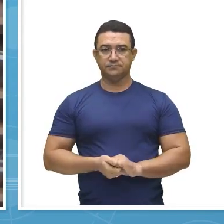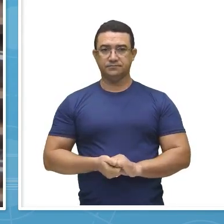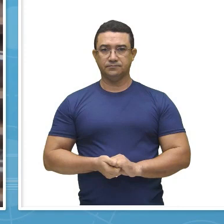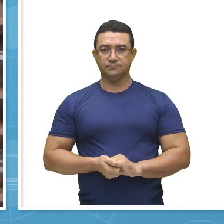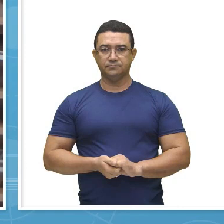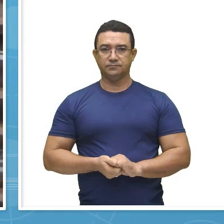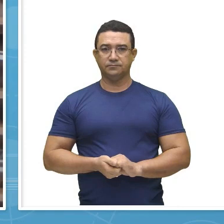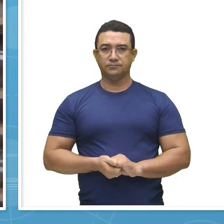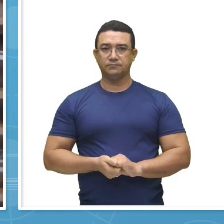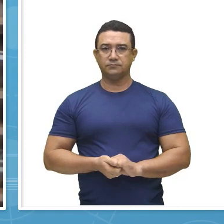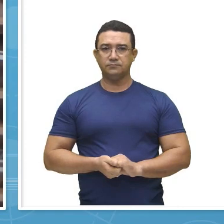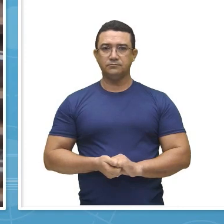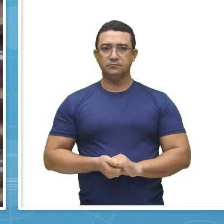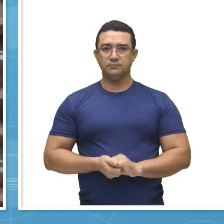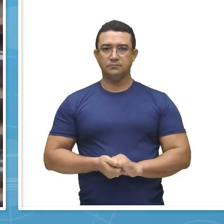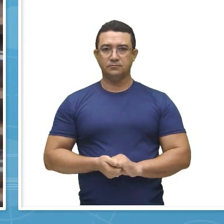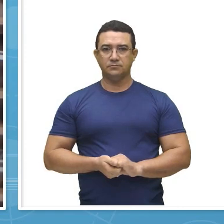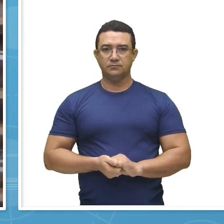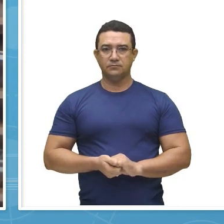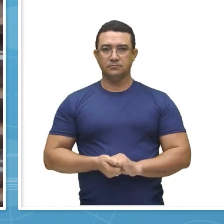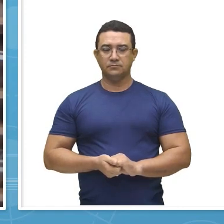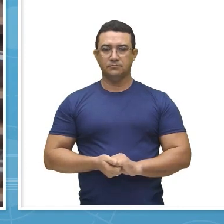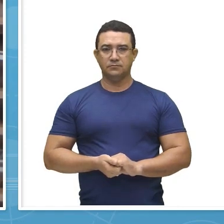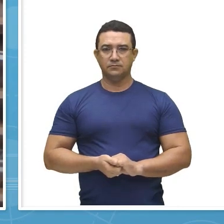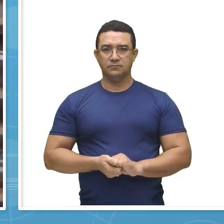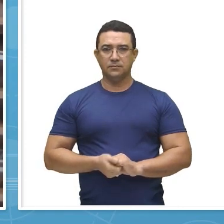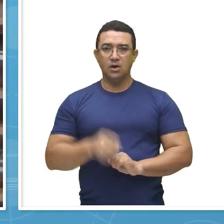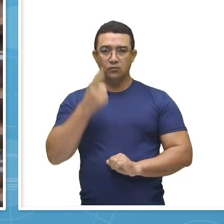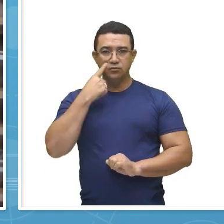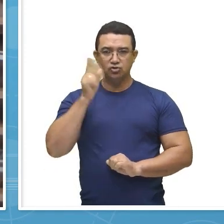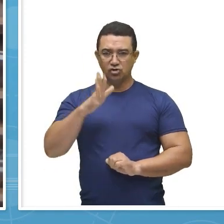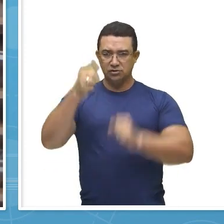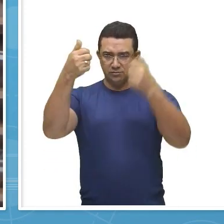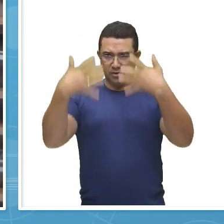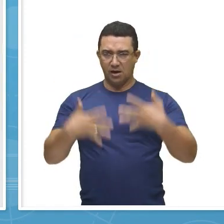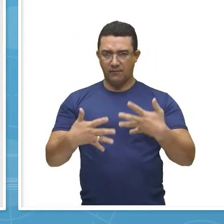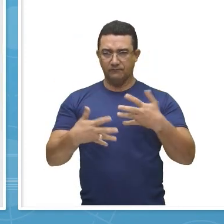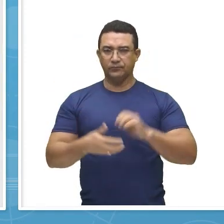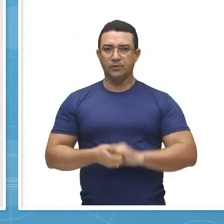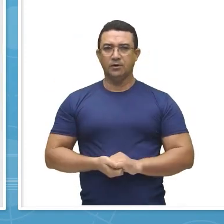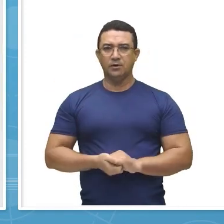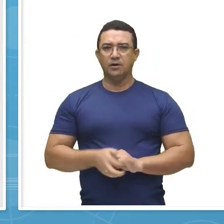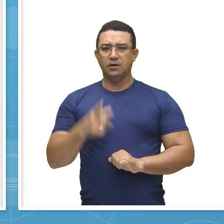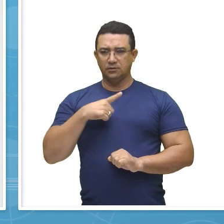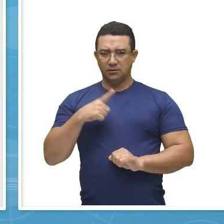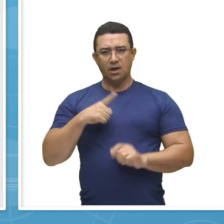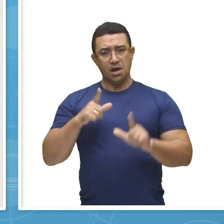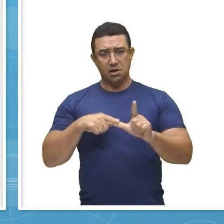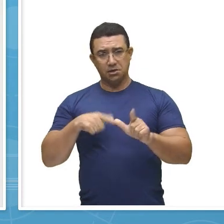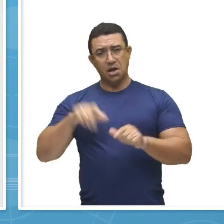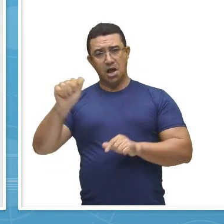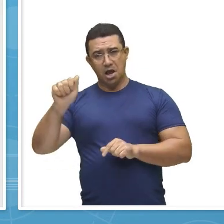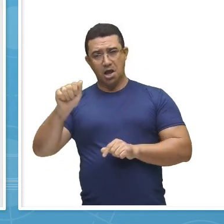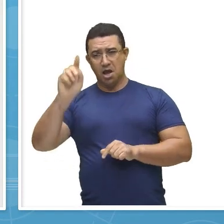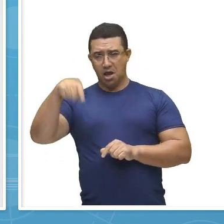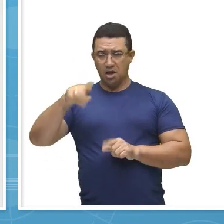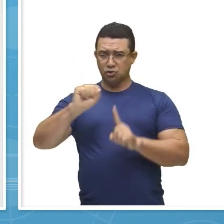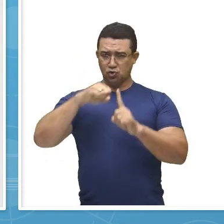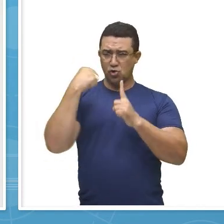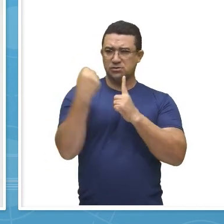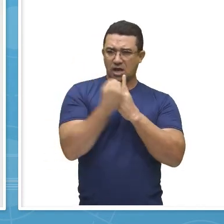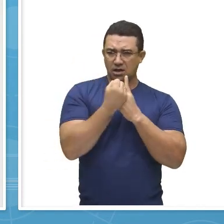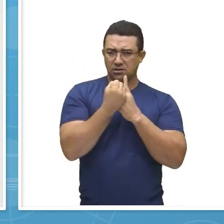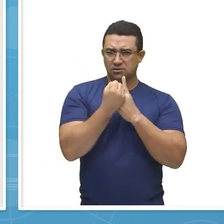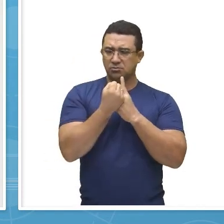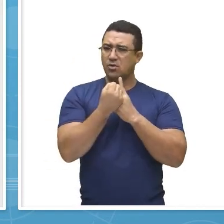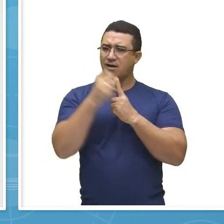D. Então, vamos lá fazer uma explicação para vocês. Olha só, gente, atenção aqui. Temos a letra A, que diz que é o socialismo. O socialismo